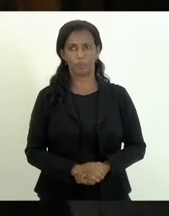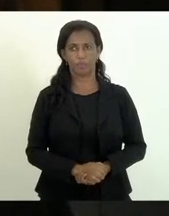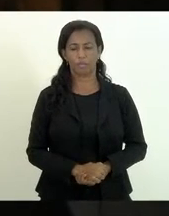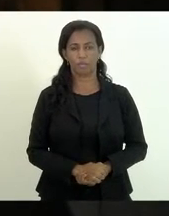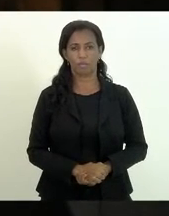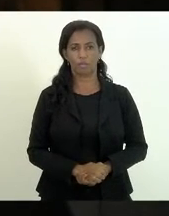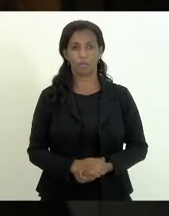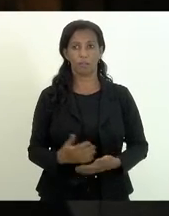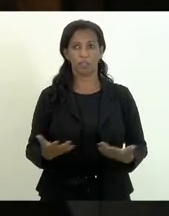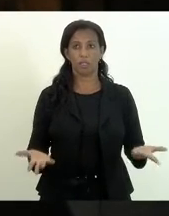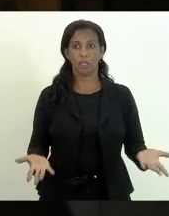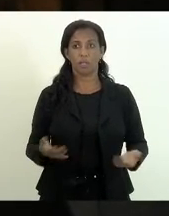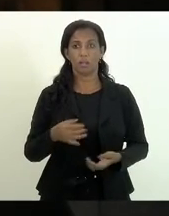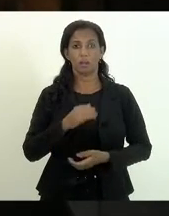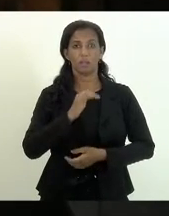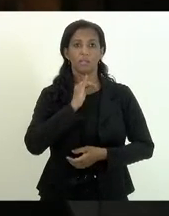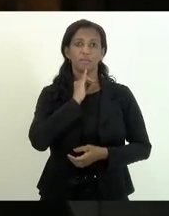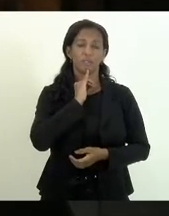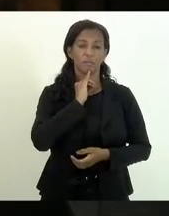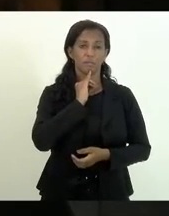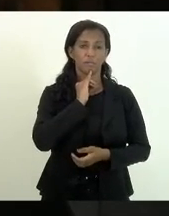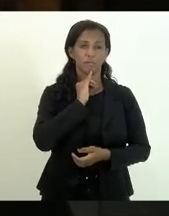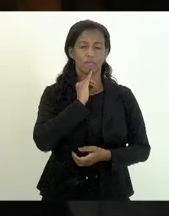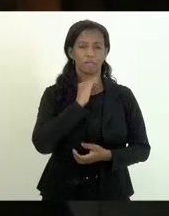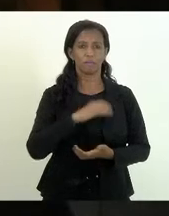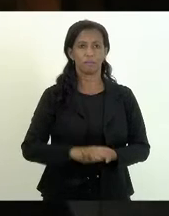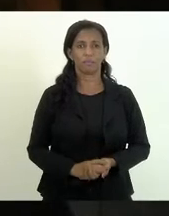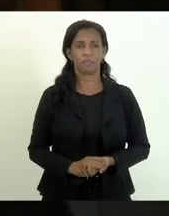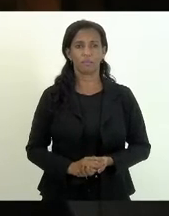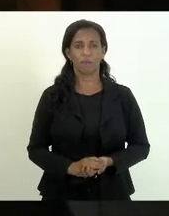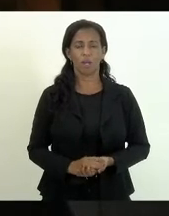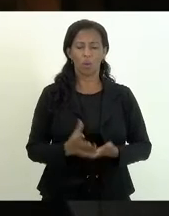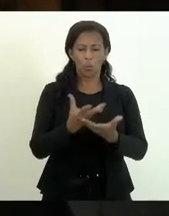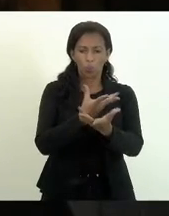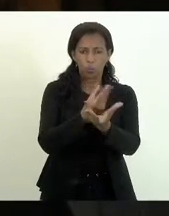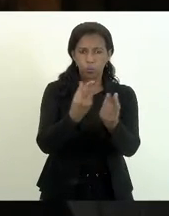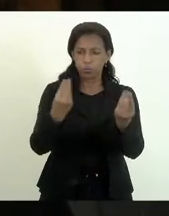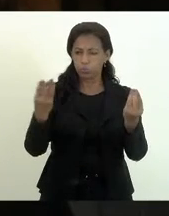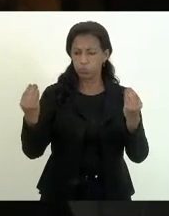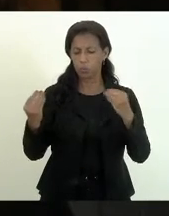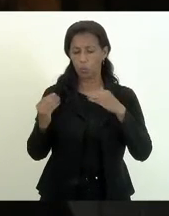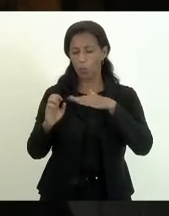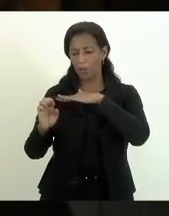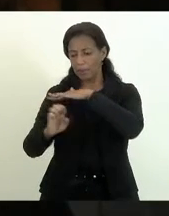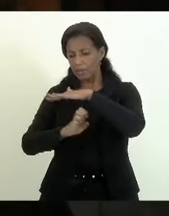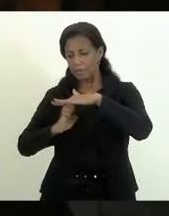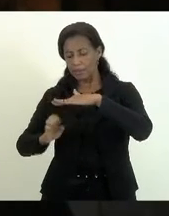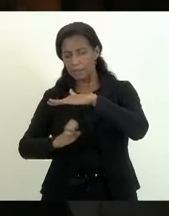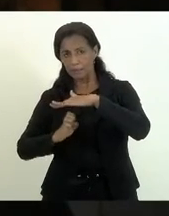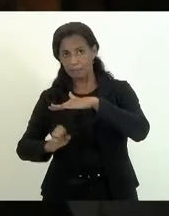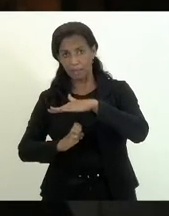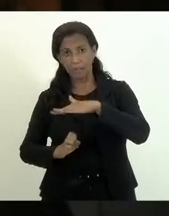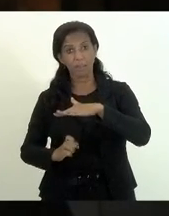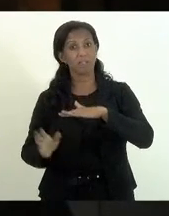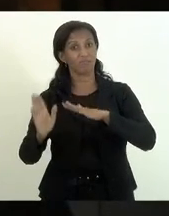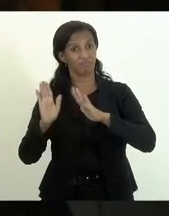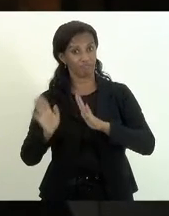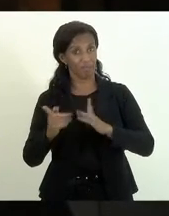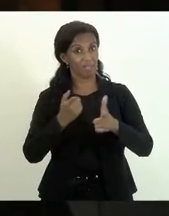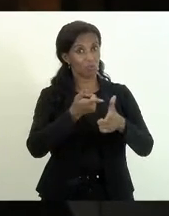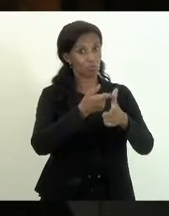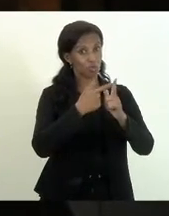e infelizmente dezenas de empresas que estão inscritas em dívida ativa